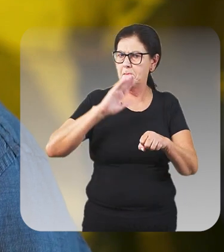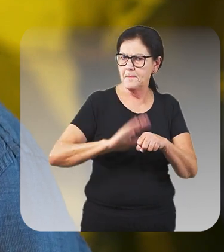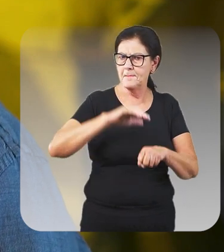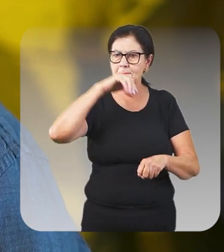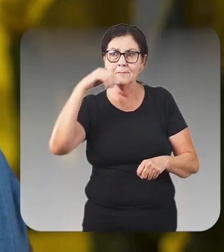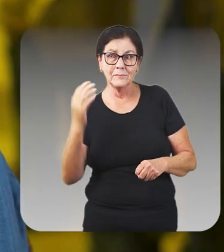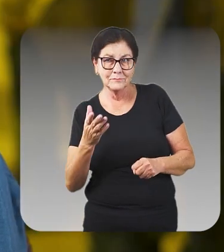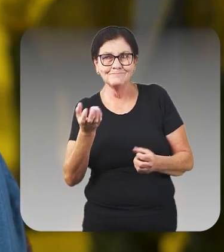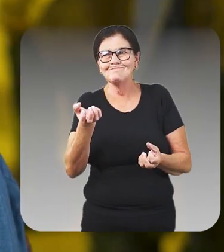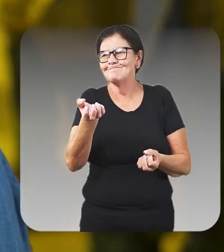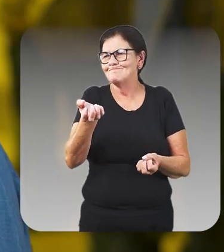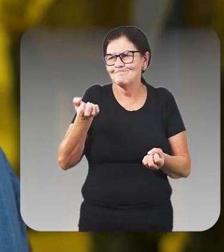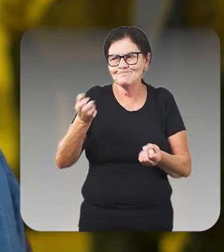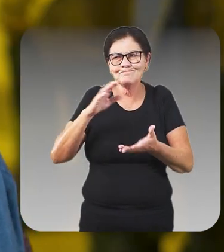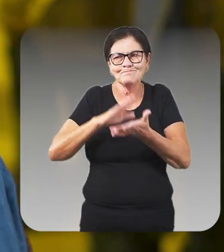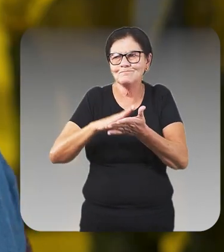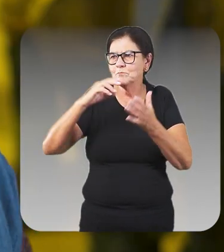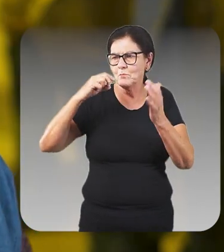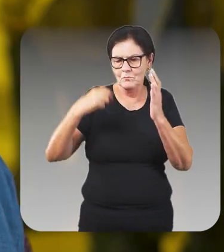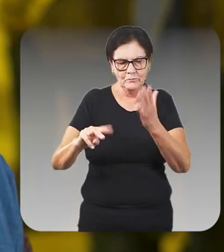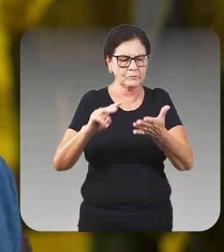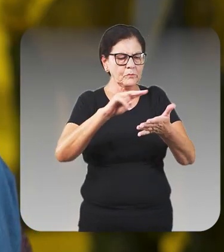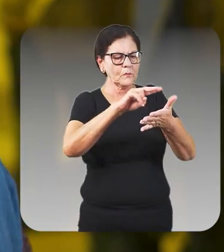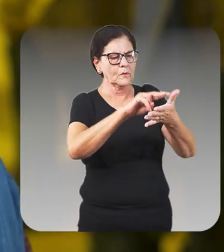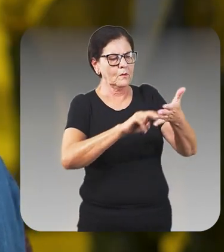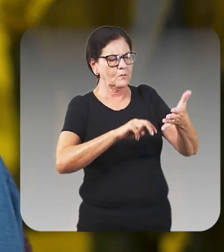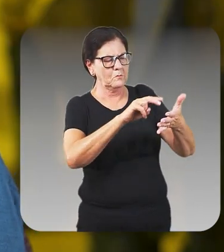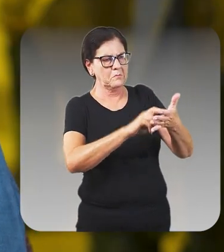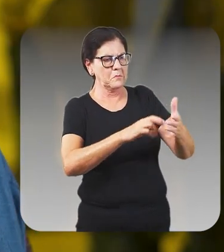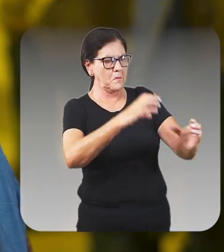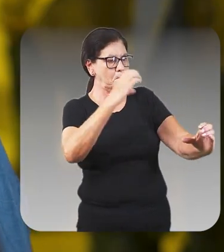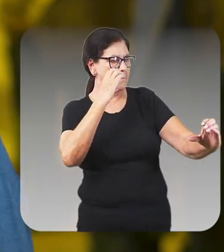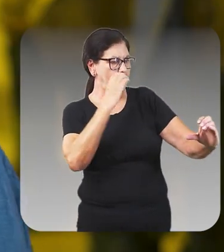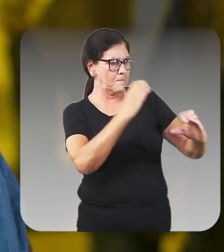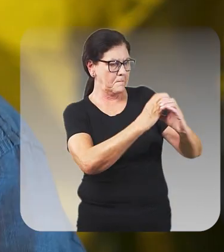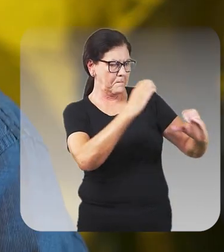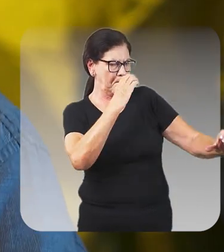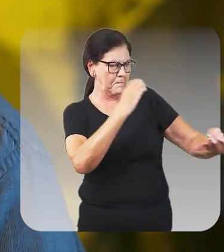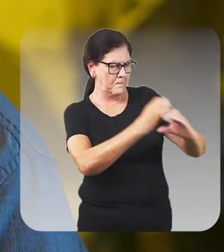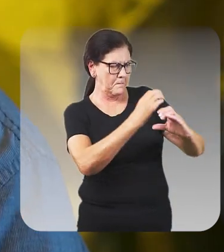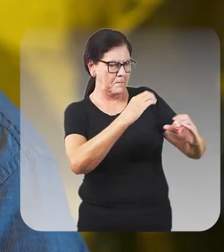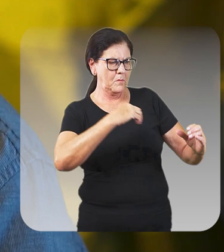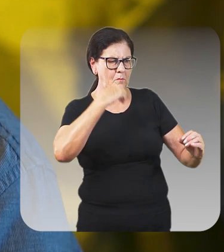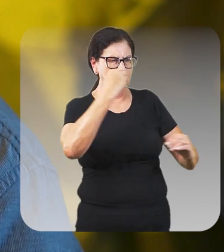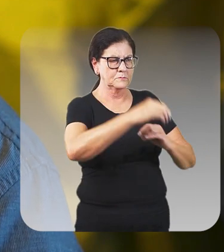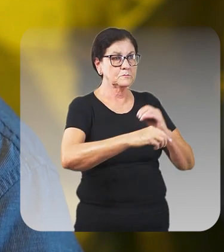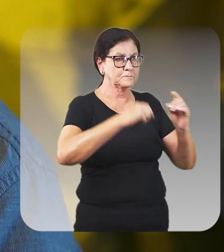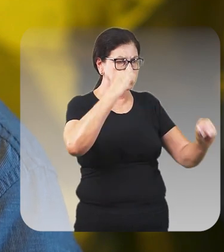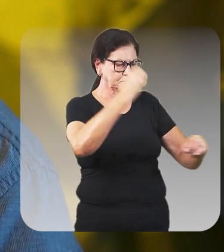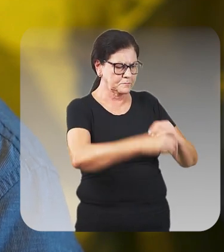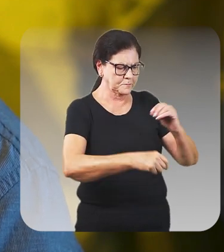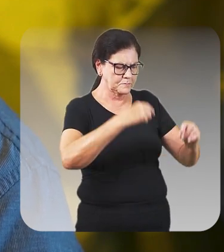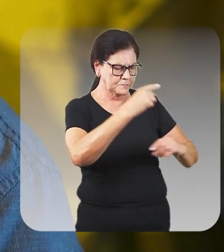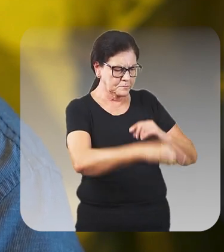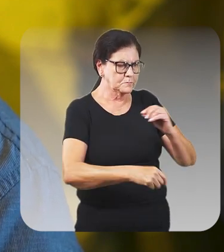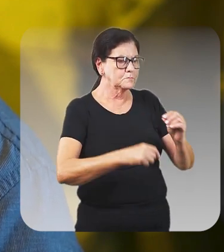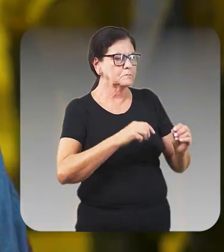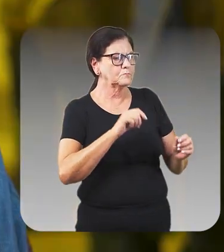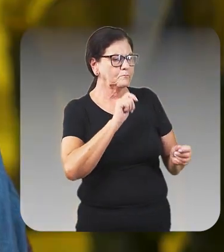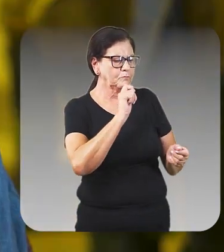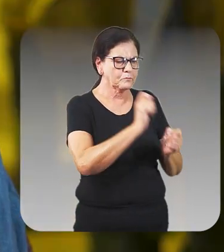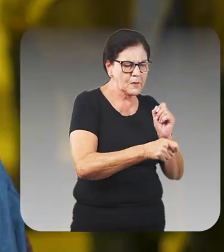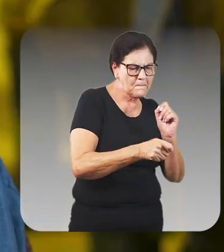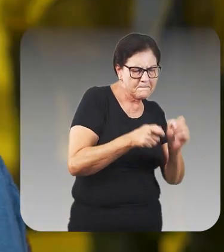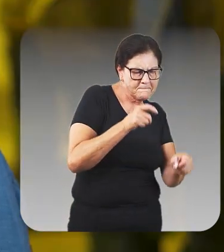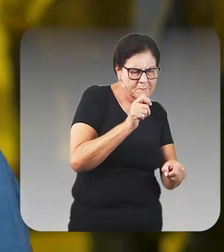eram formados. Normalmente eles eram formados na área de engenharia. Engenharia e artilharia eram duas armas consideradas armas científicas.